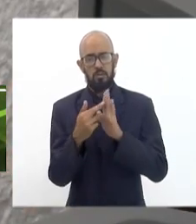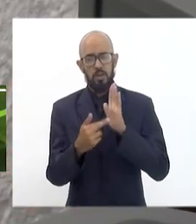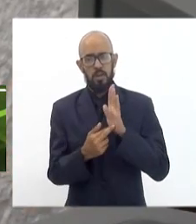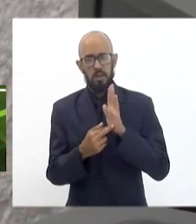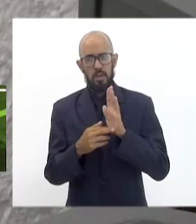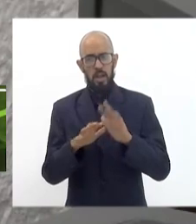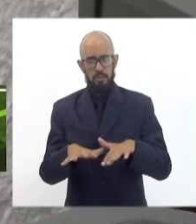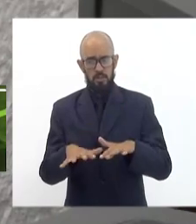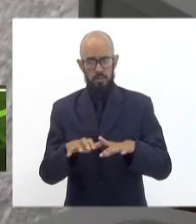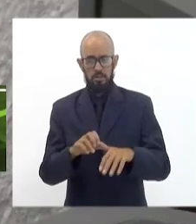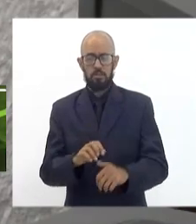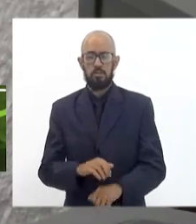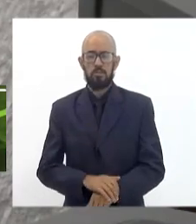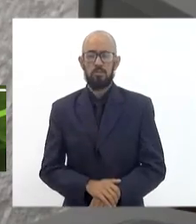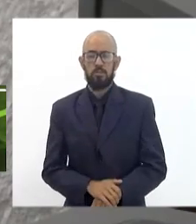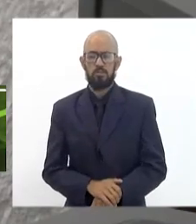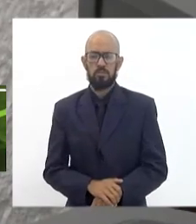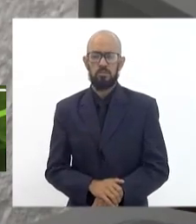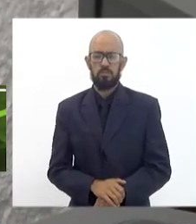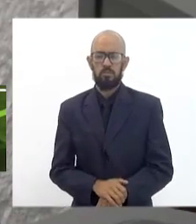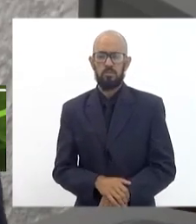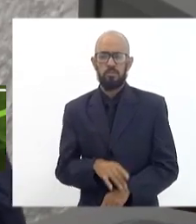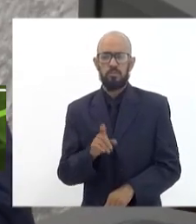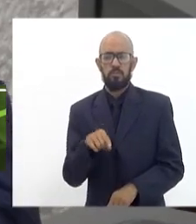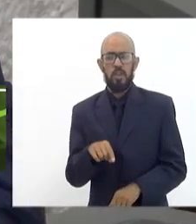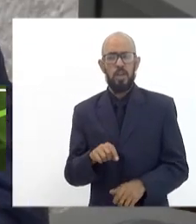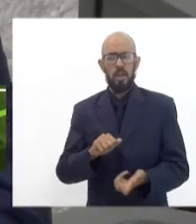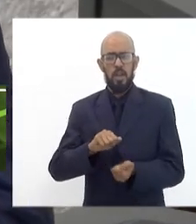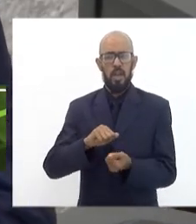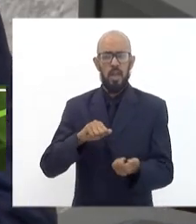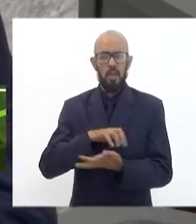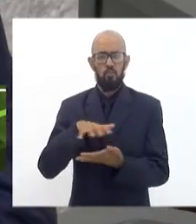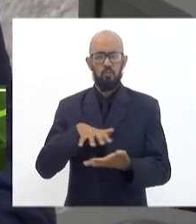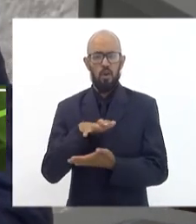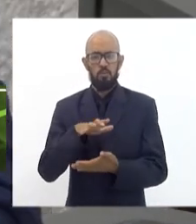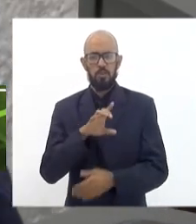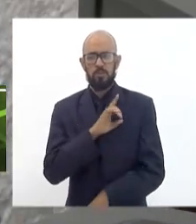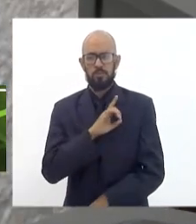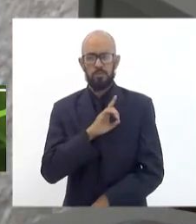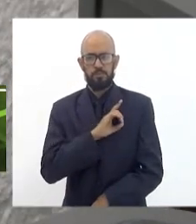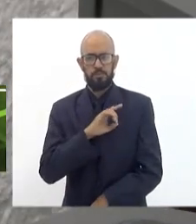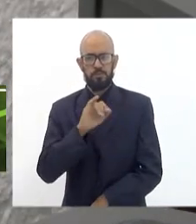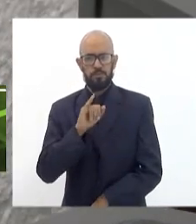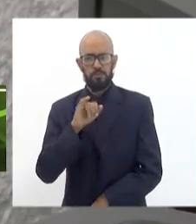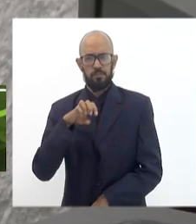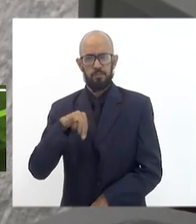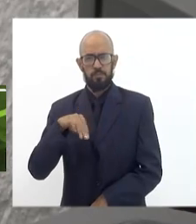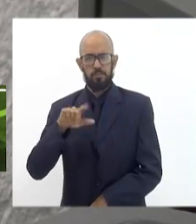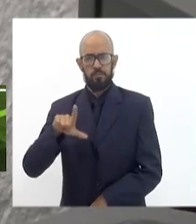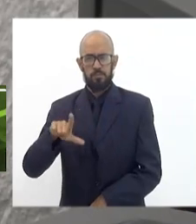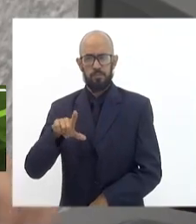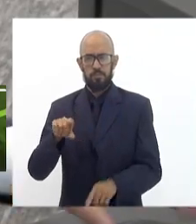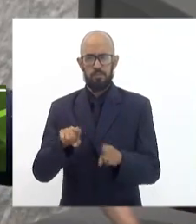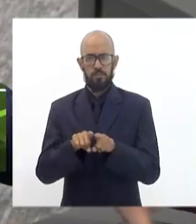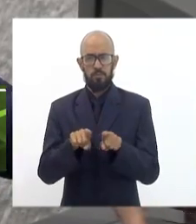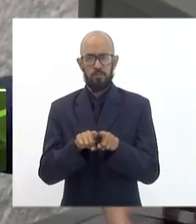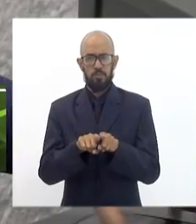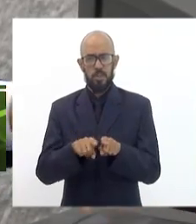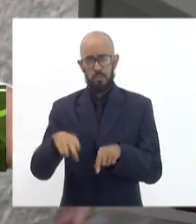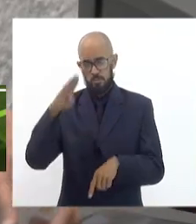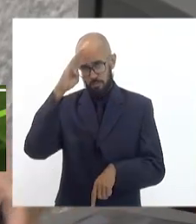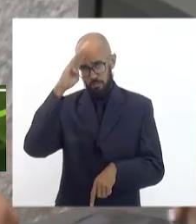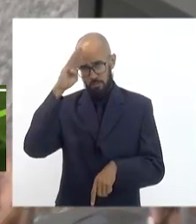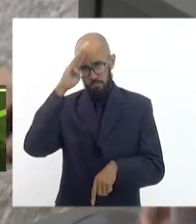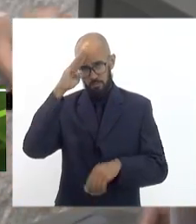o que que é isso é forma de delegacia reforma de ML reforma de batalhão agora o maior programa de